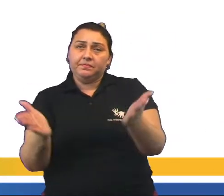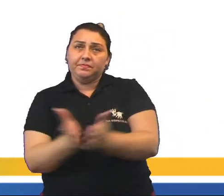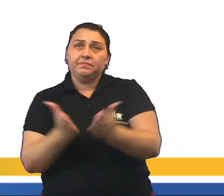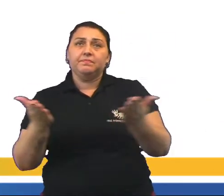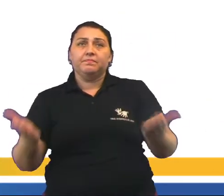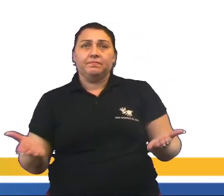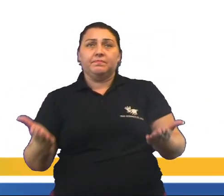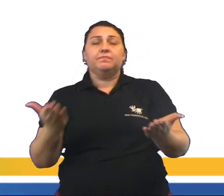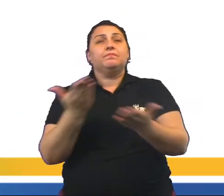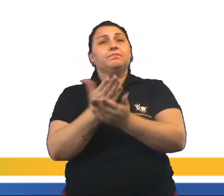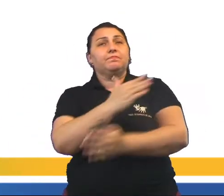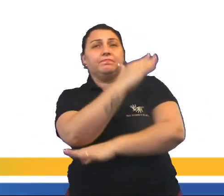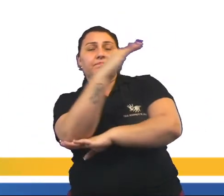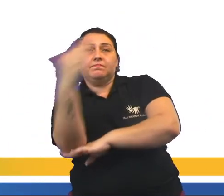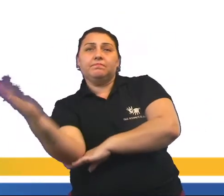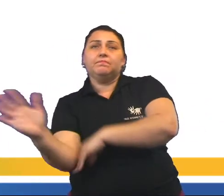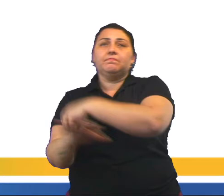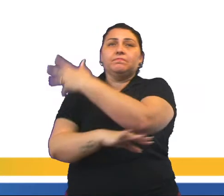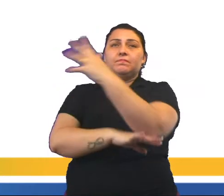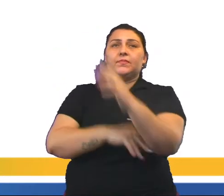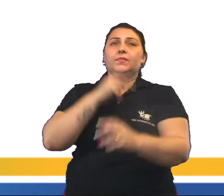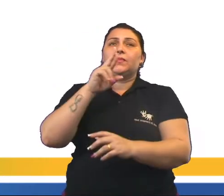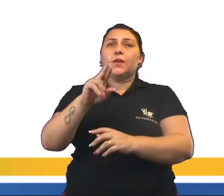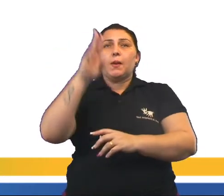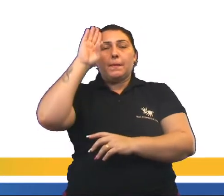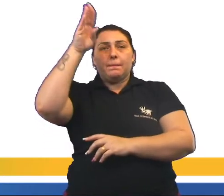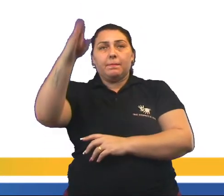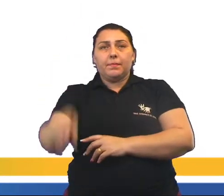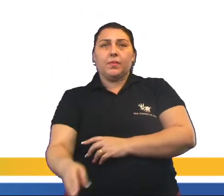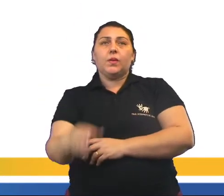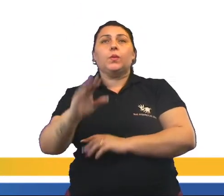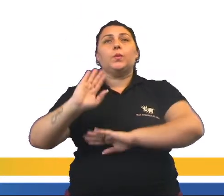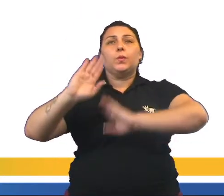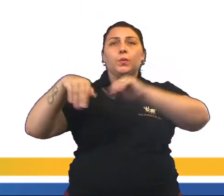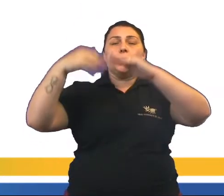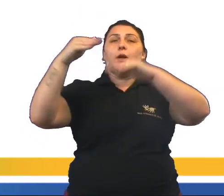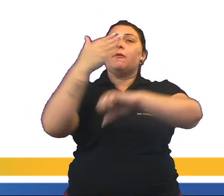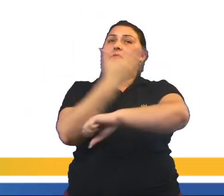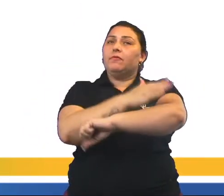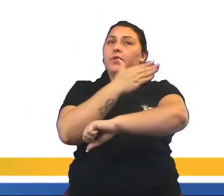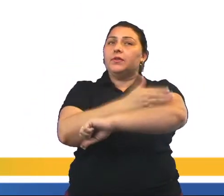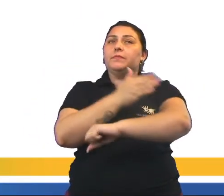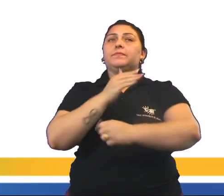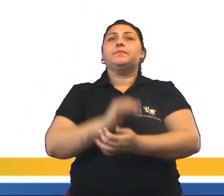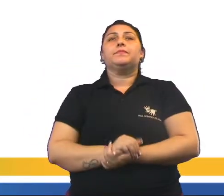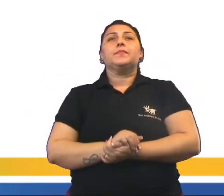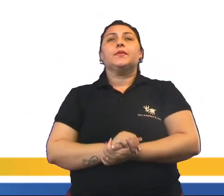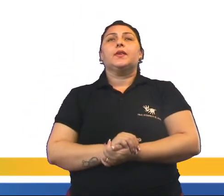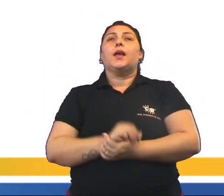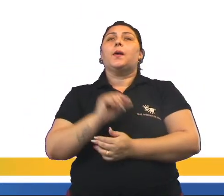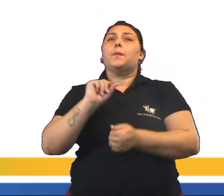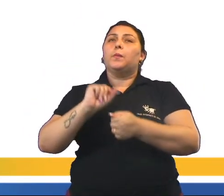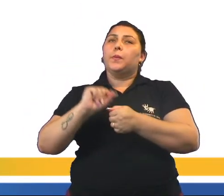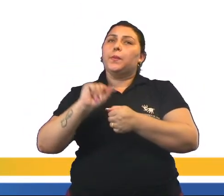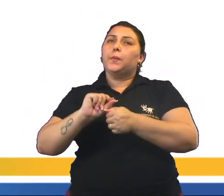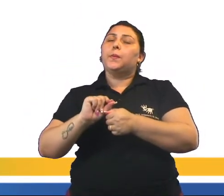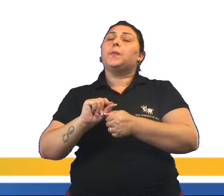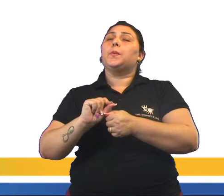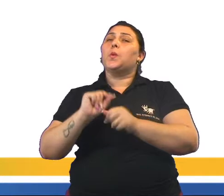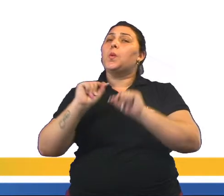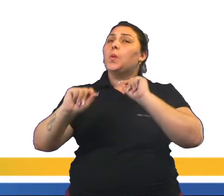a degradação da natureza resultam principalmente do tipo de desenvolvimento praticado. E é ele que